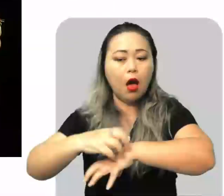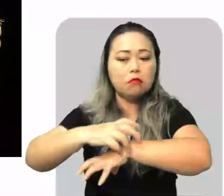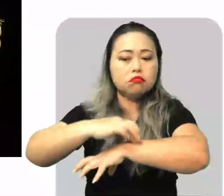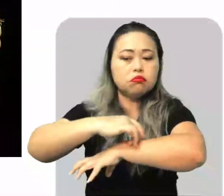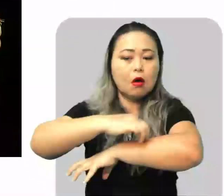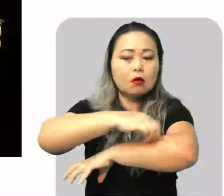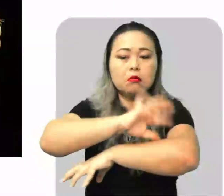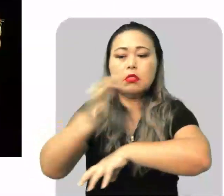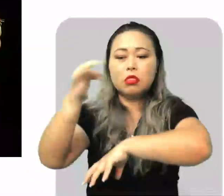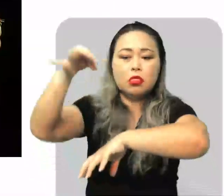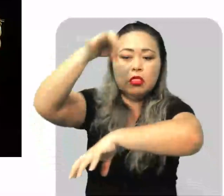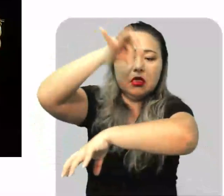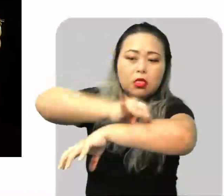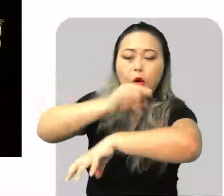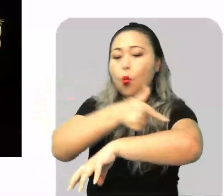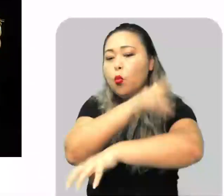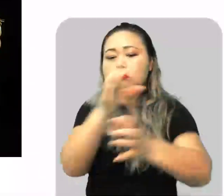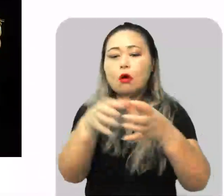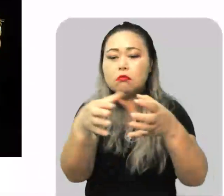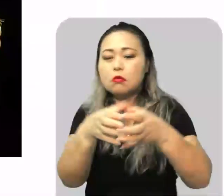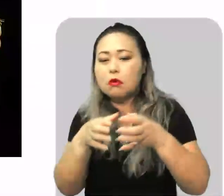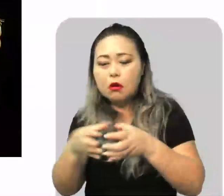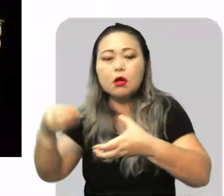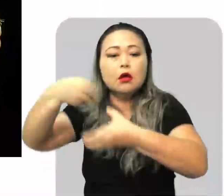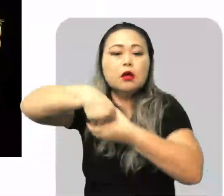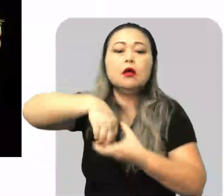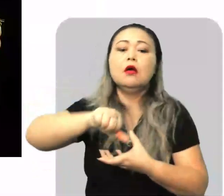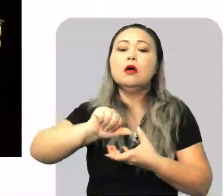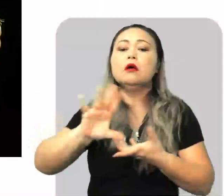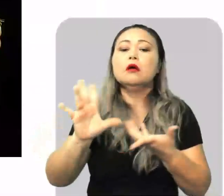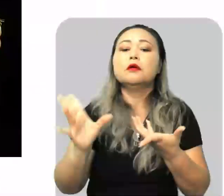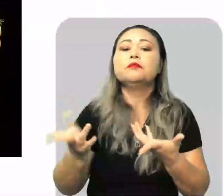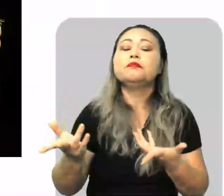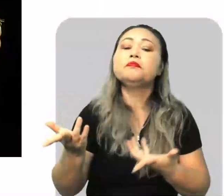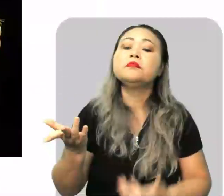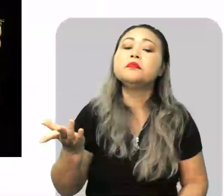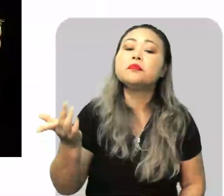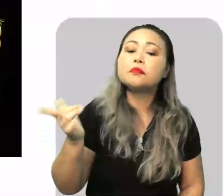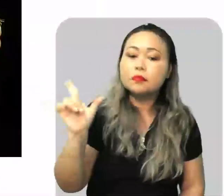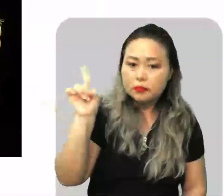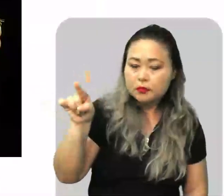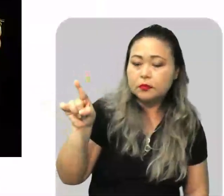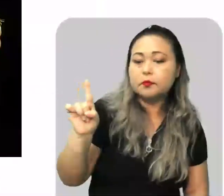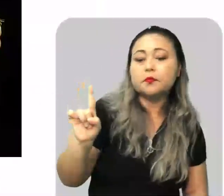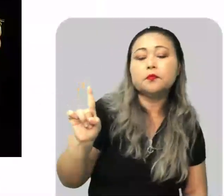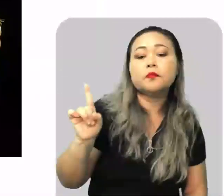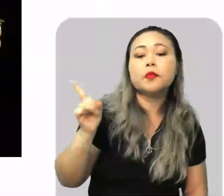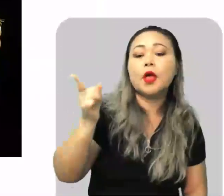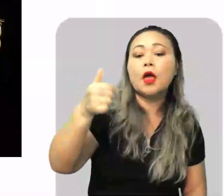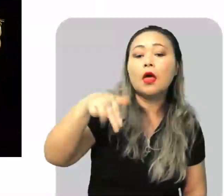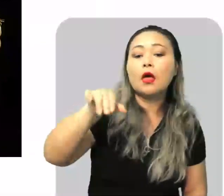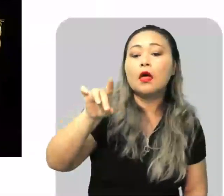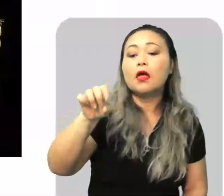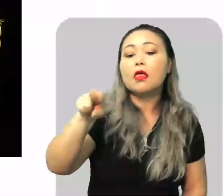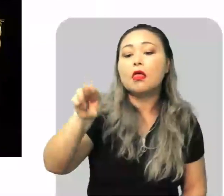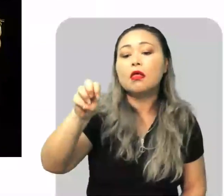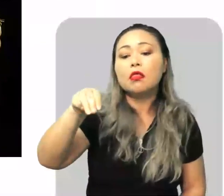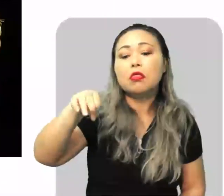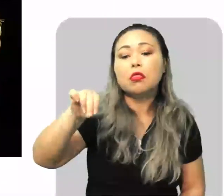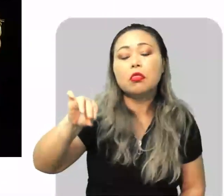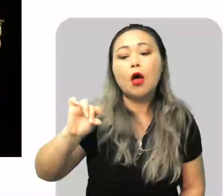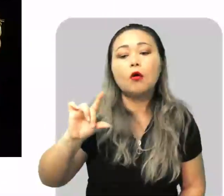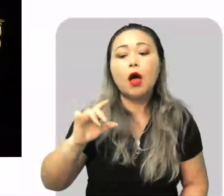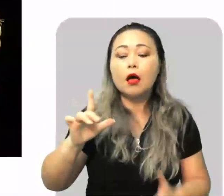Vai ter os insetos e outros grupos a mais dentro deles, dos filos, desse filo artrópode, e os equinodermos, que a gente tem